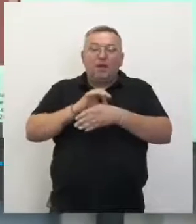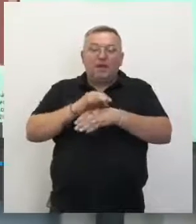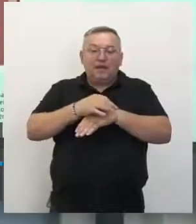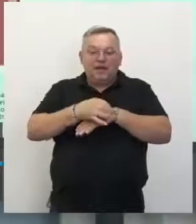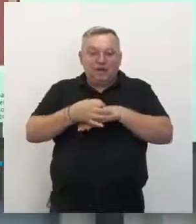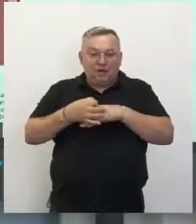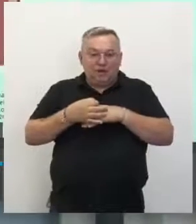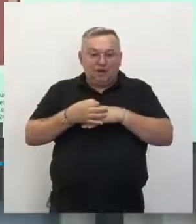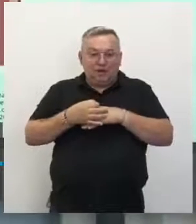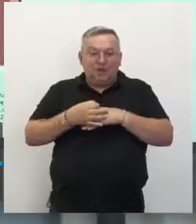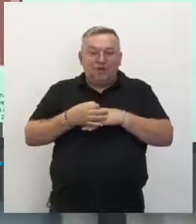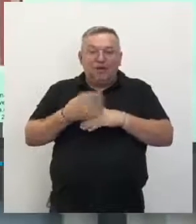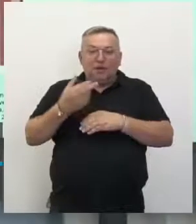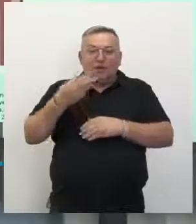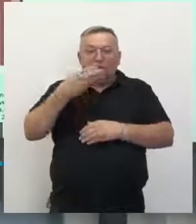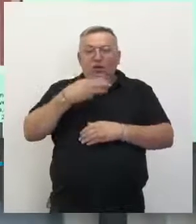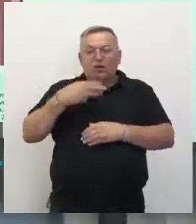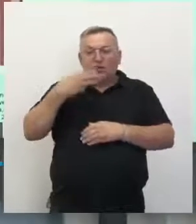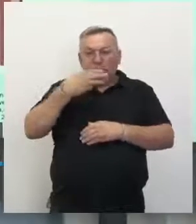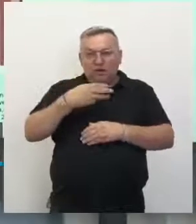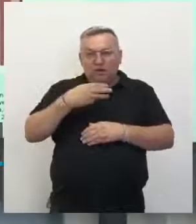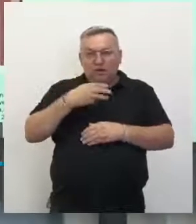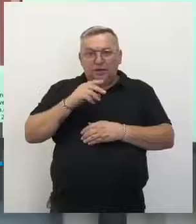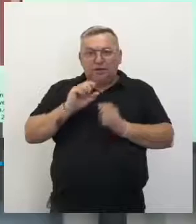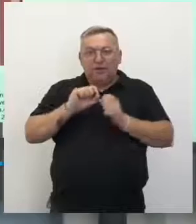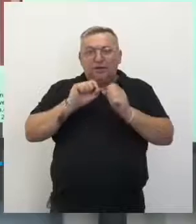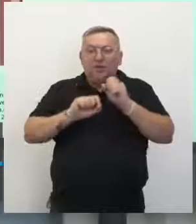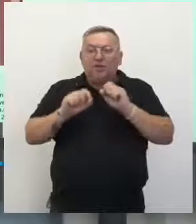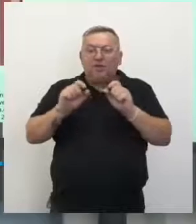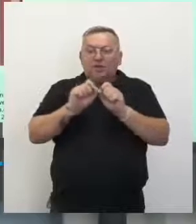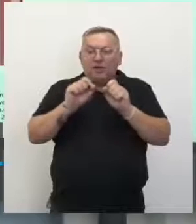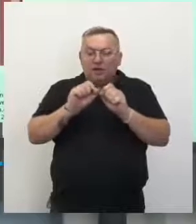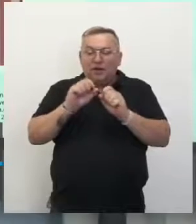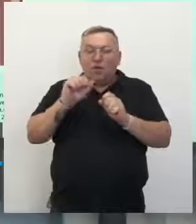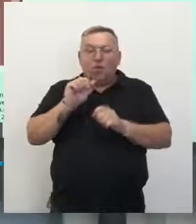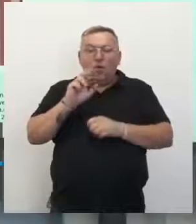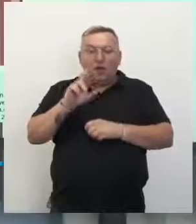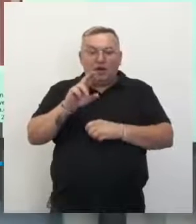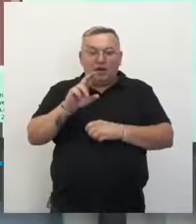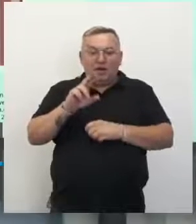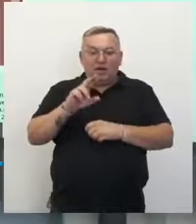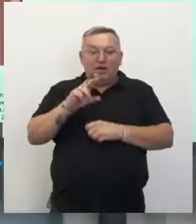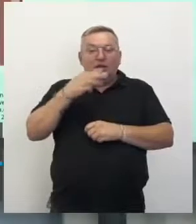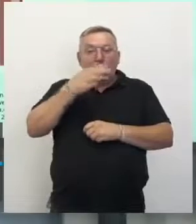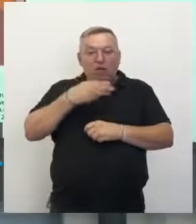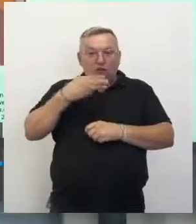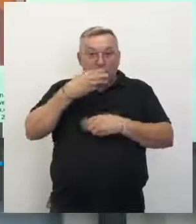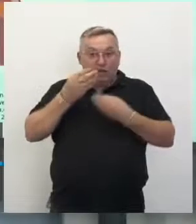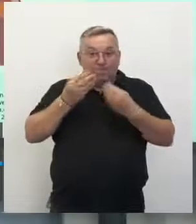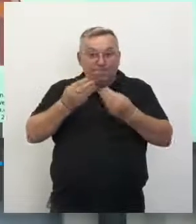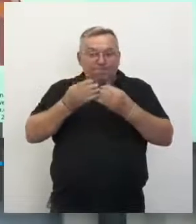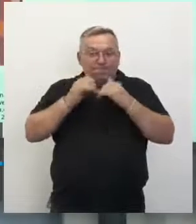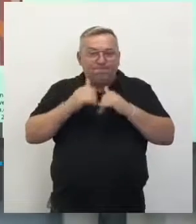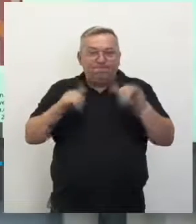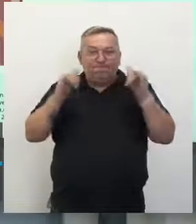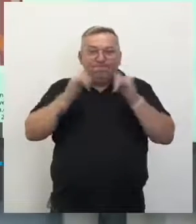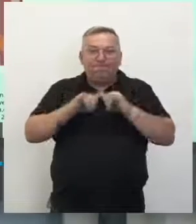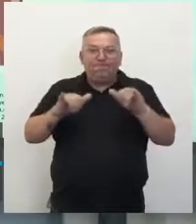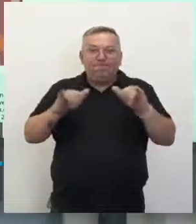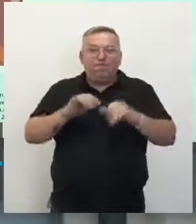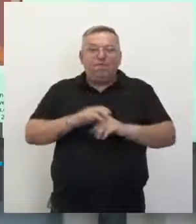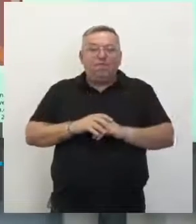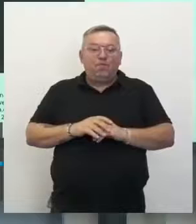falar principalmente do açúcar, que é quem vai interagir com o oxigênio lá na célula. É o açúcar que vai te dar energia, tá bom? Então,